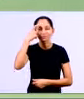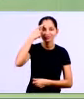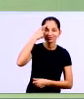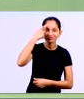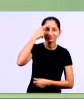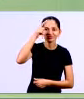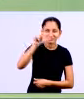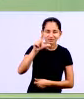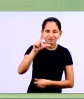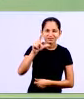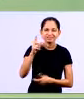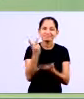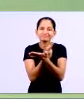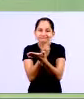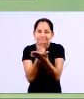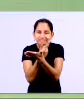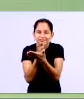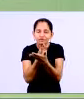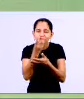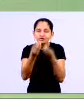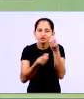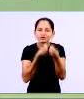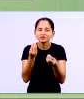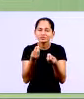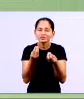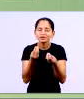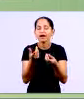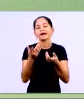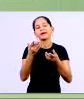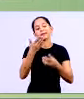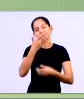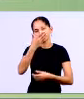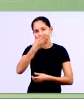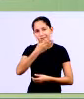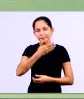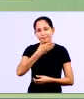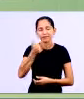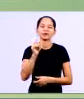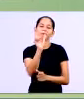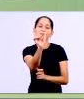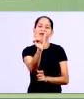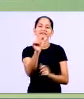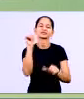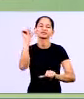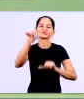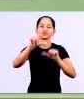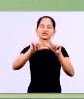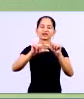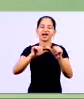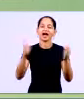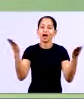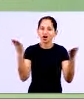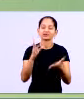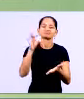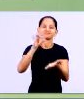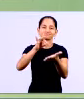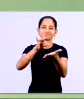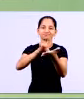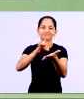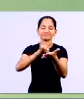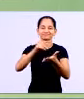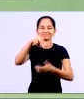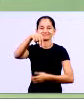de novo para não cometer erro, navegando em suas lembranças. Agora, se ele tinha certeza como escreve essa palavra.